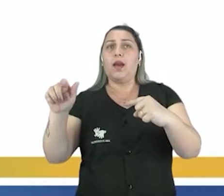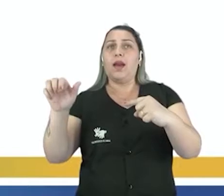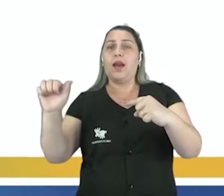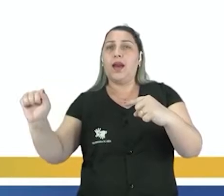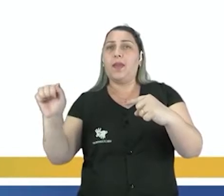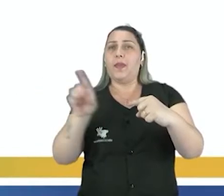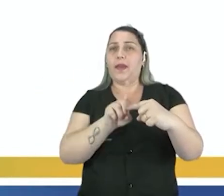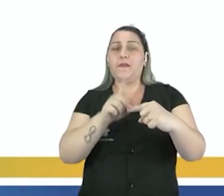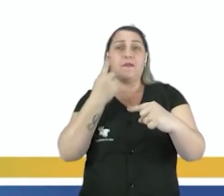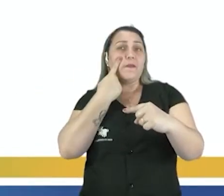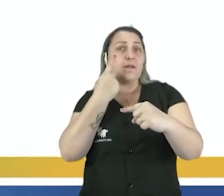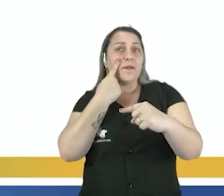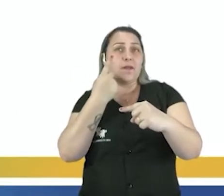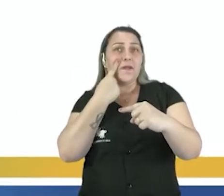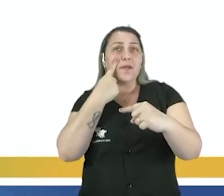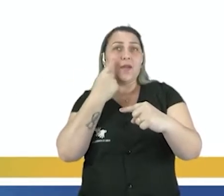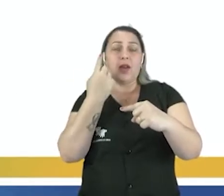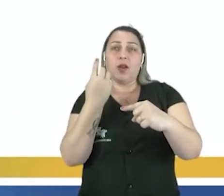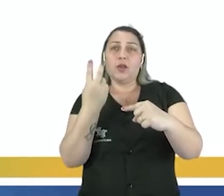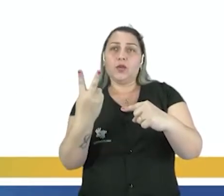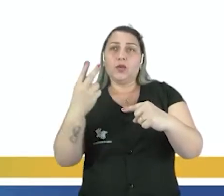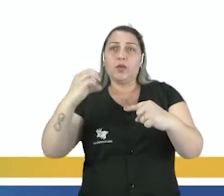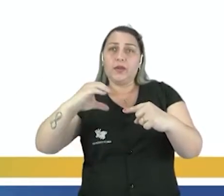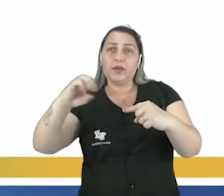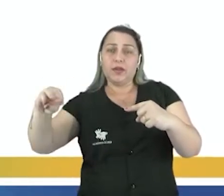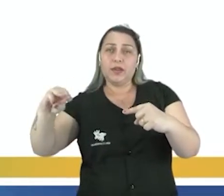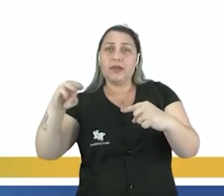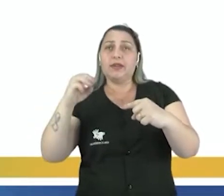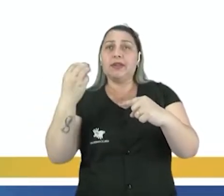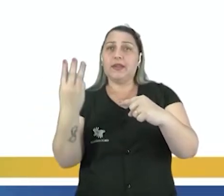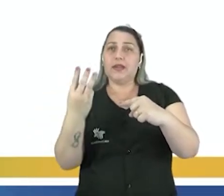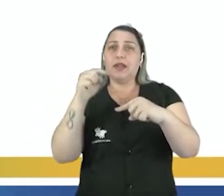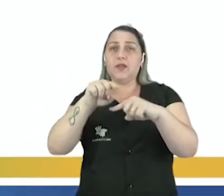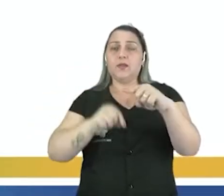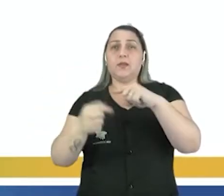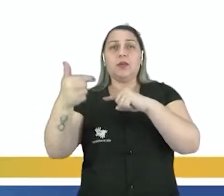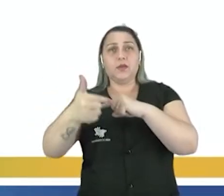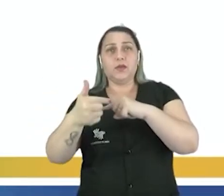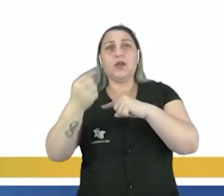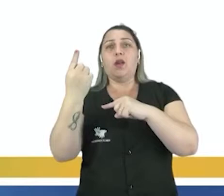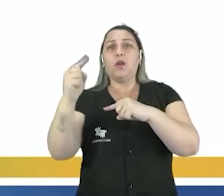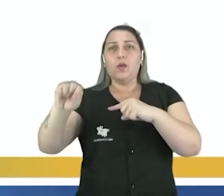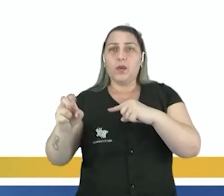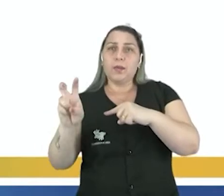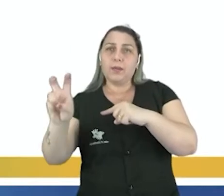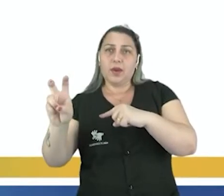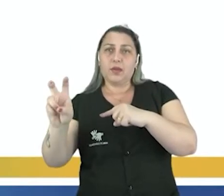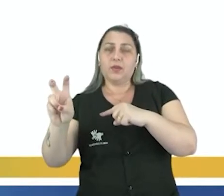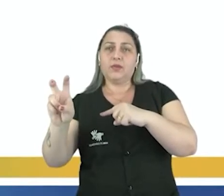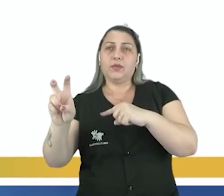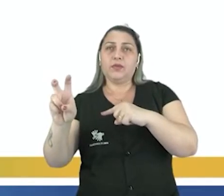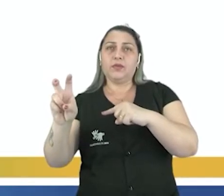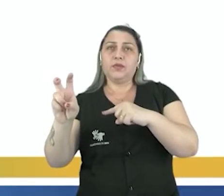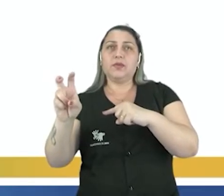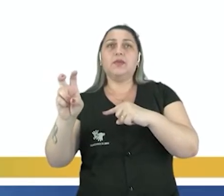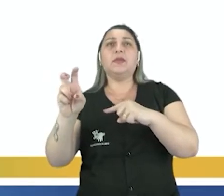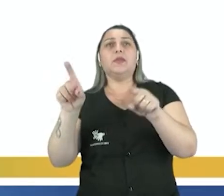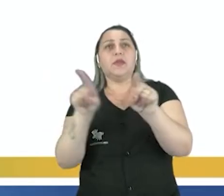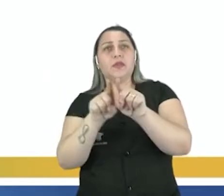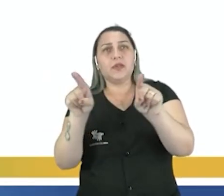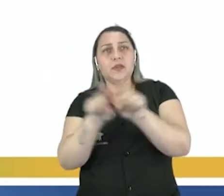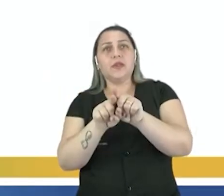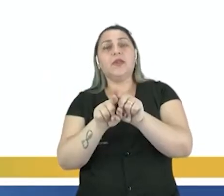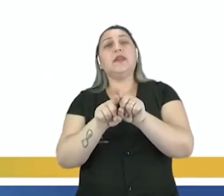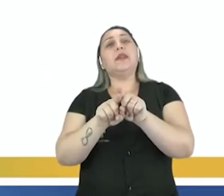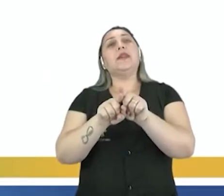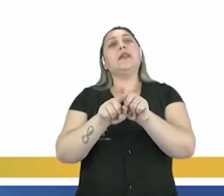AD. E repare que aqui ó, é 2 centímetros. Se você divide 3 para 2, também dá 1,5. A mesma coisa vai acontecer entre